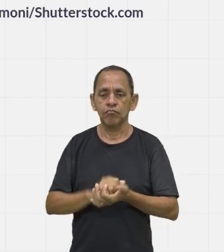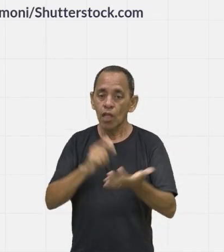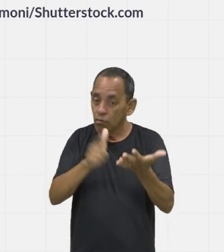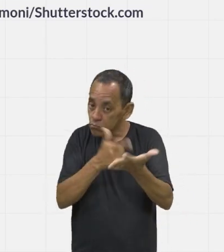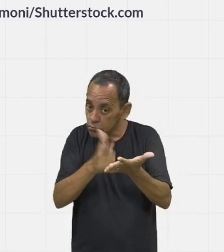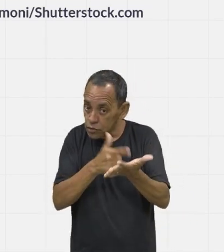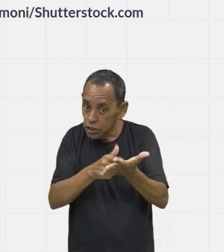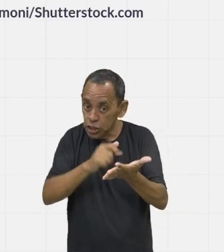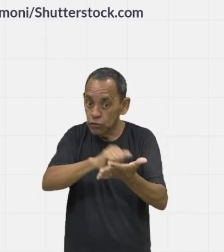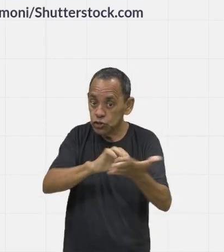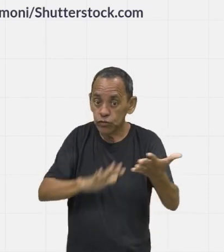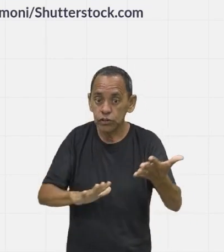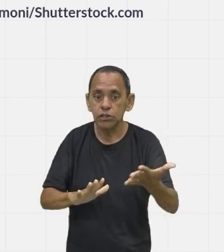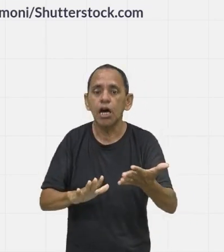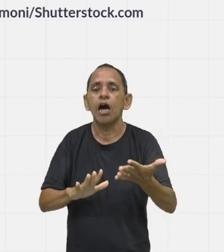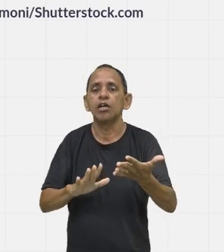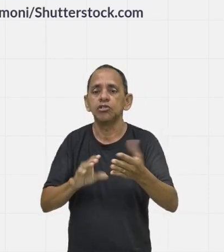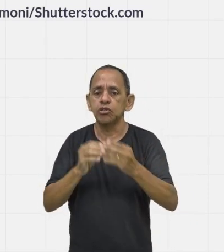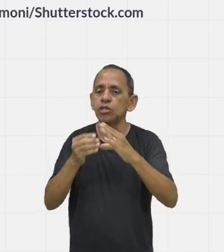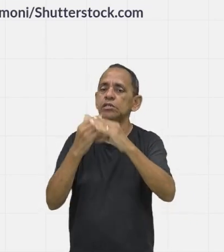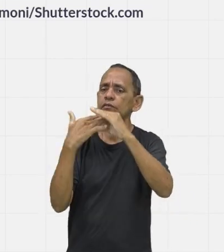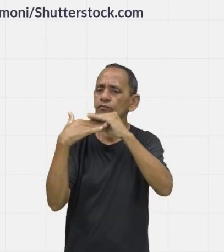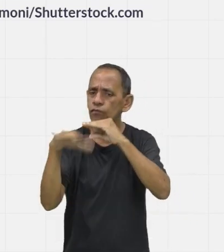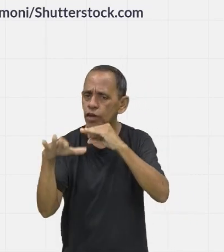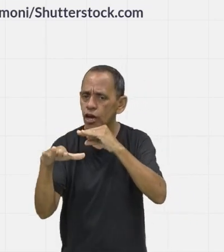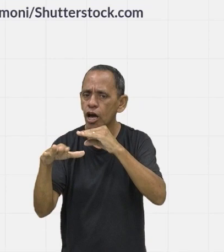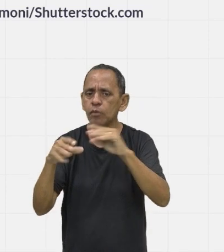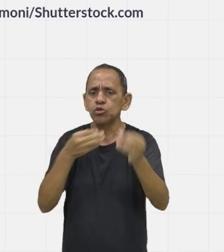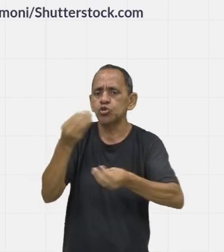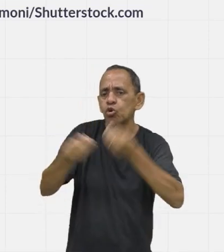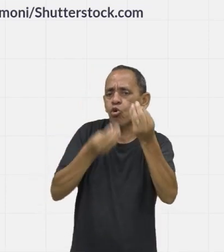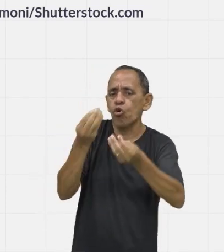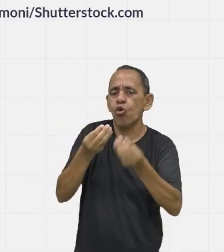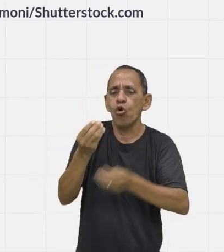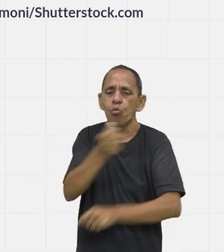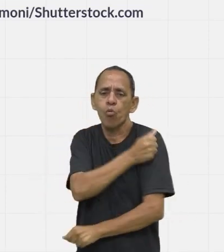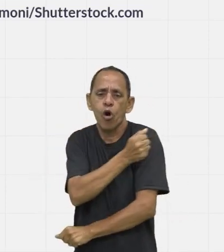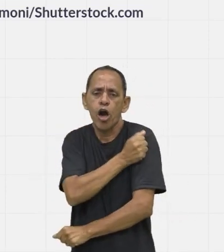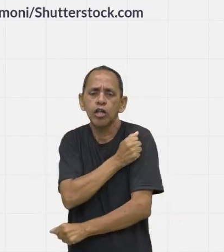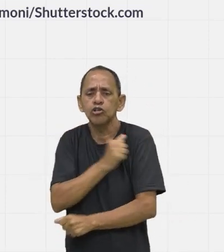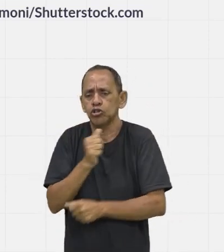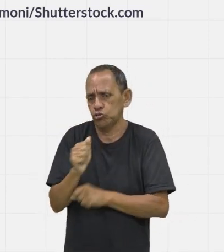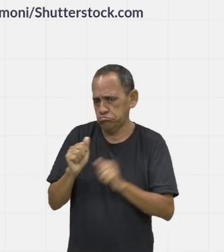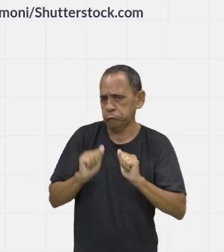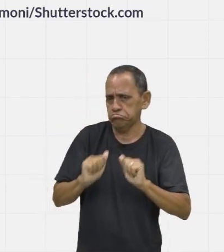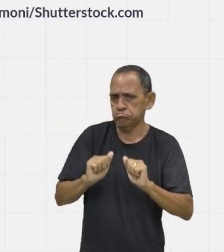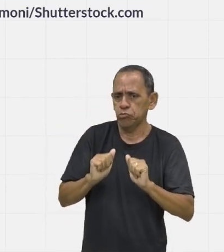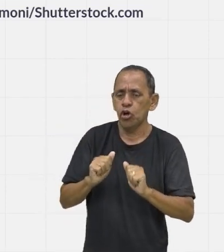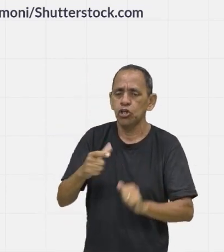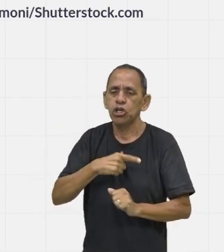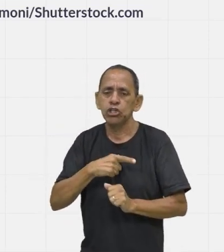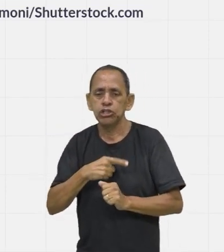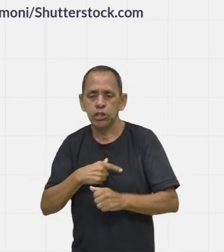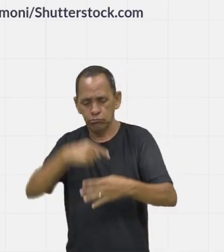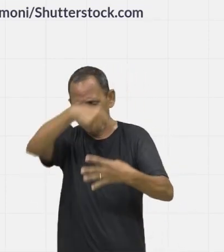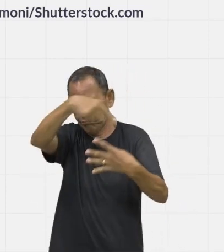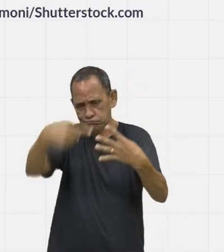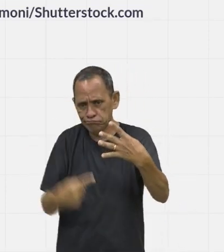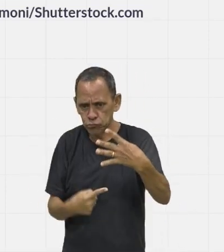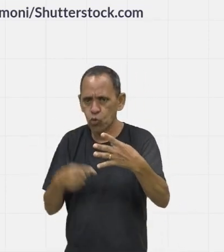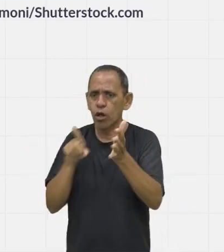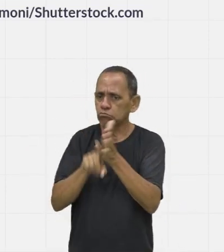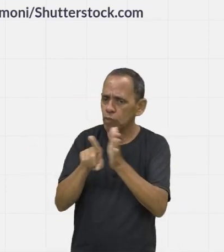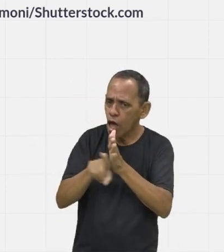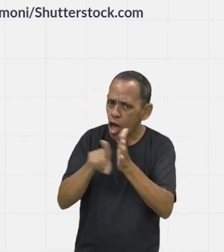pacote didático para que vocês façam um reforço com o aluno aí na ponta, que são 4 questões, ele vai aplicar, vai verificar o que já foi